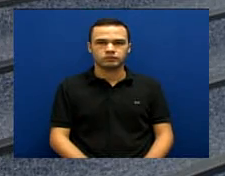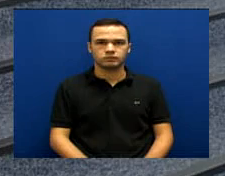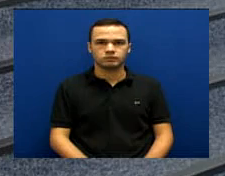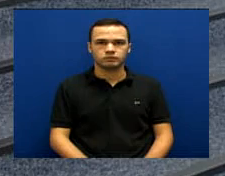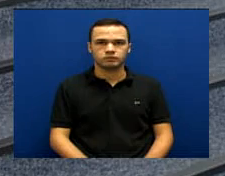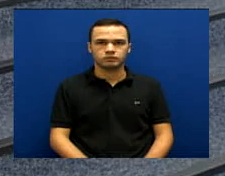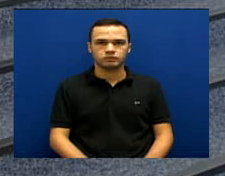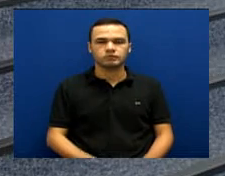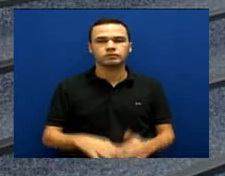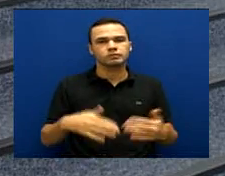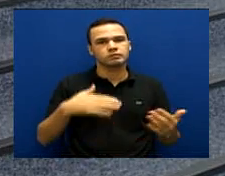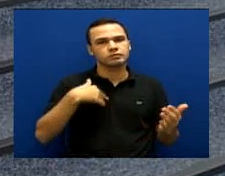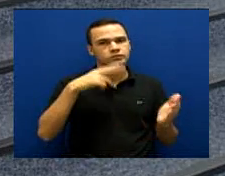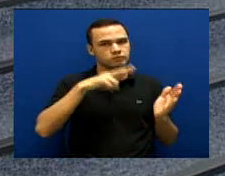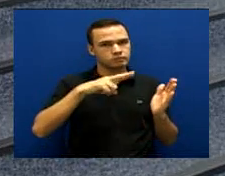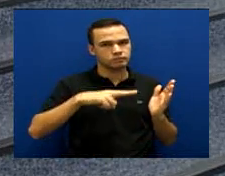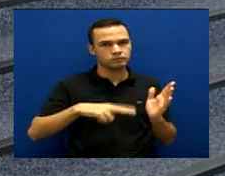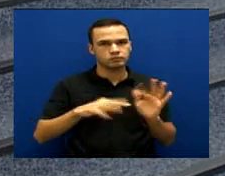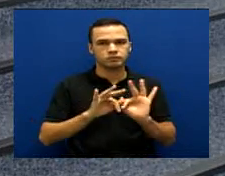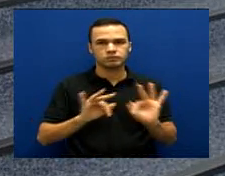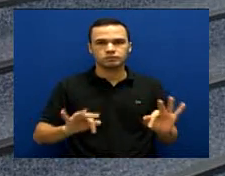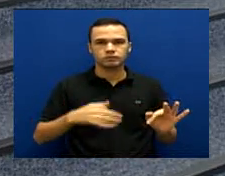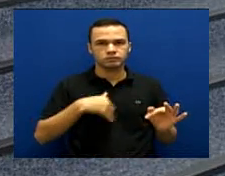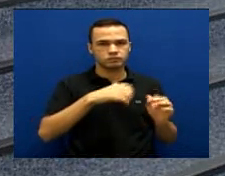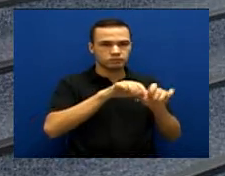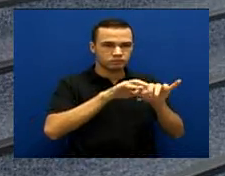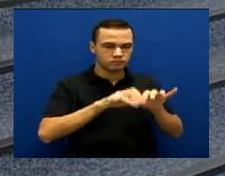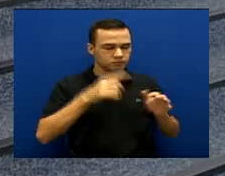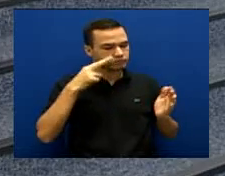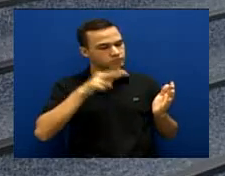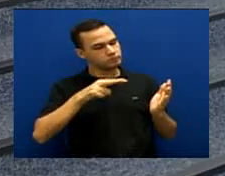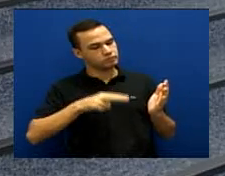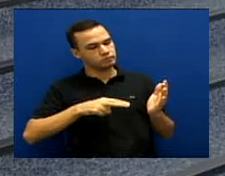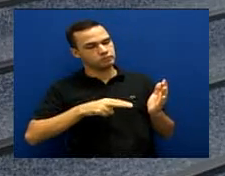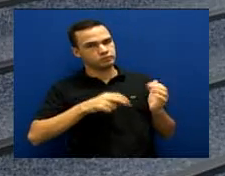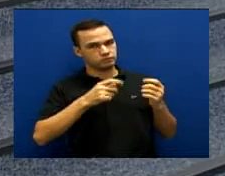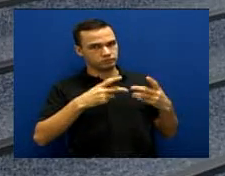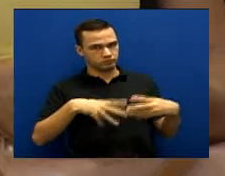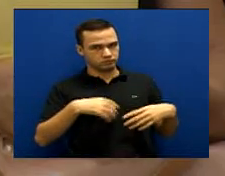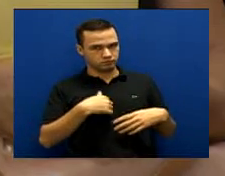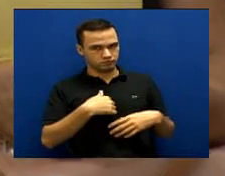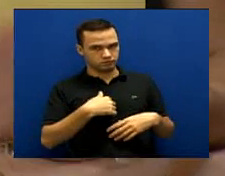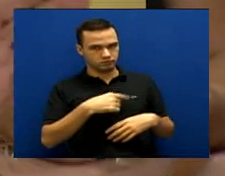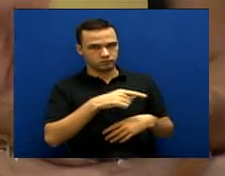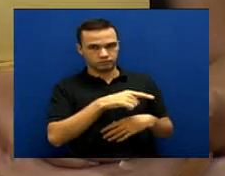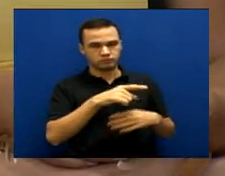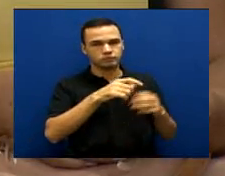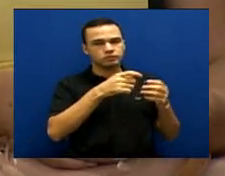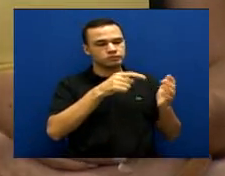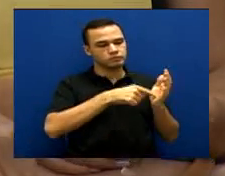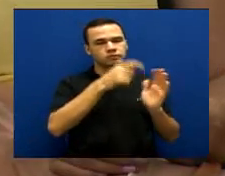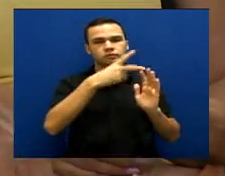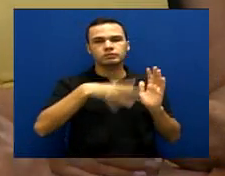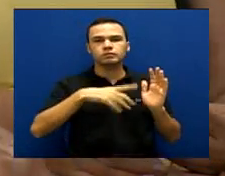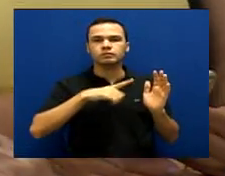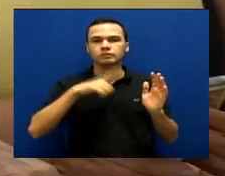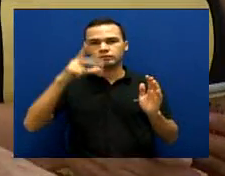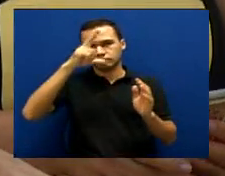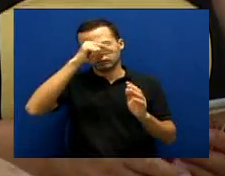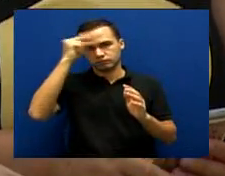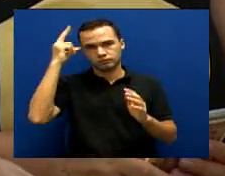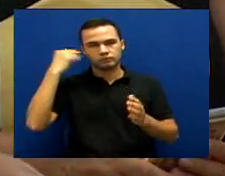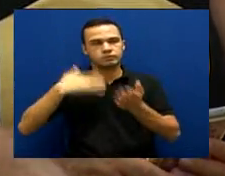uma leitura simples o relatório vejo o seguinte o relatório diz que a prefeitura em